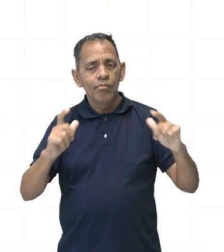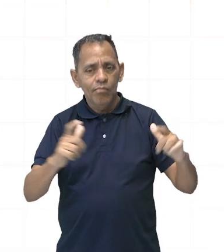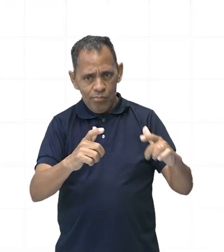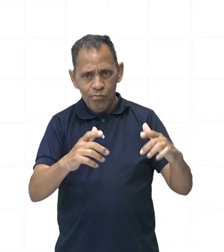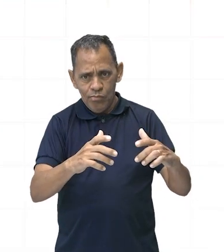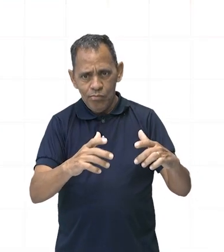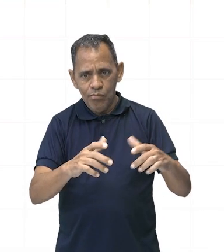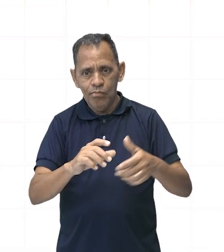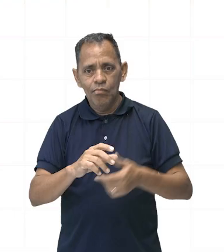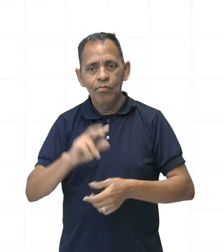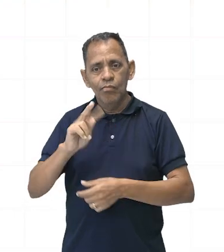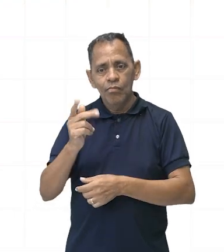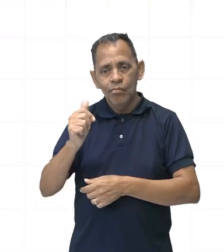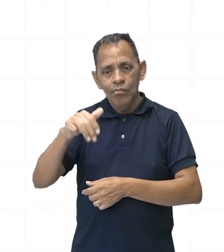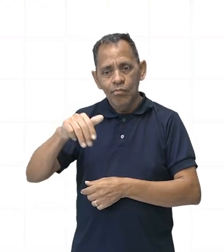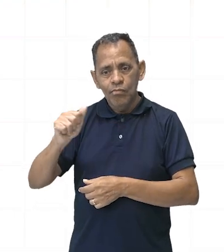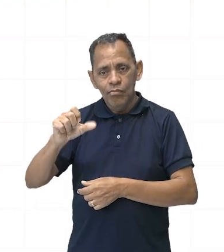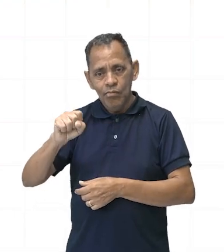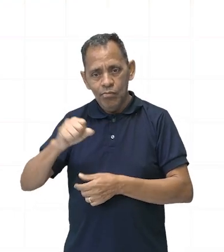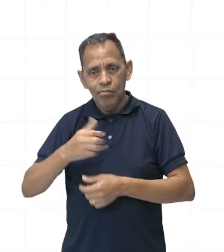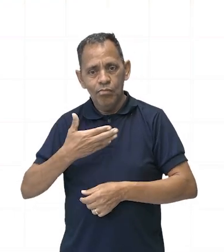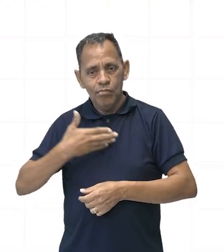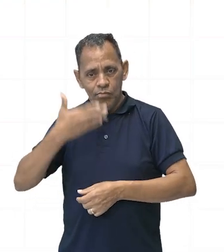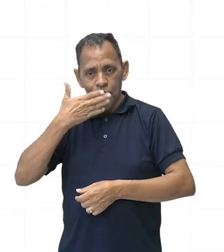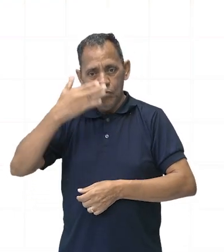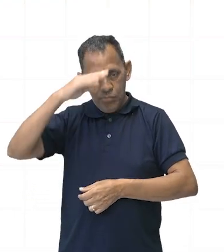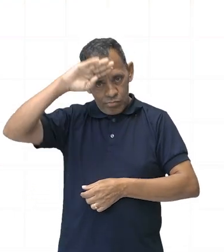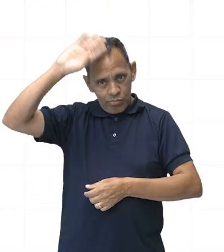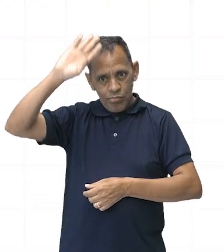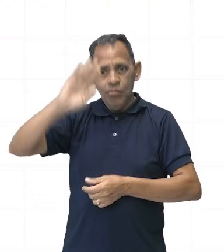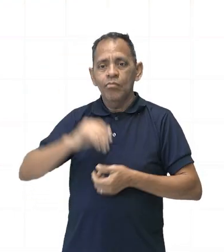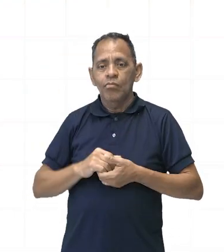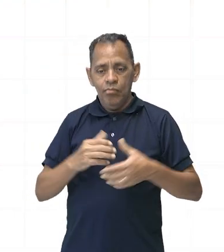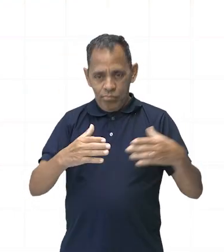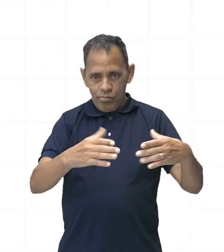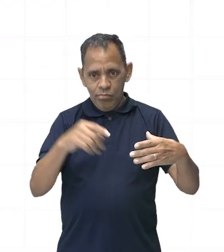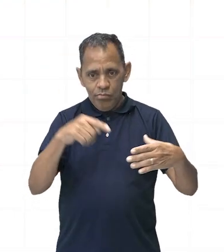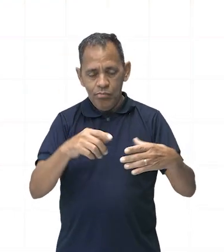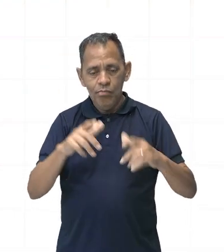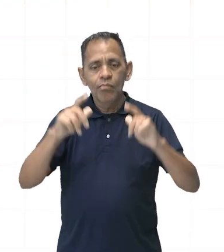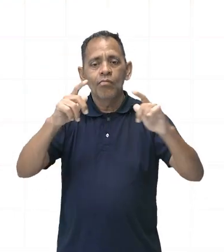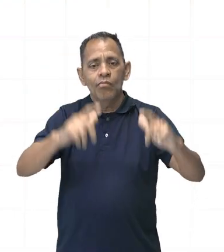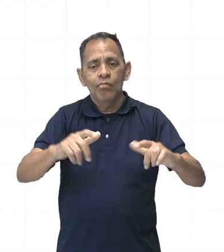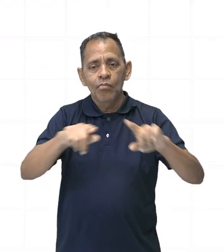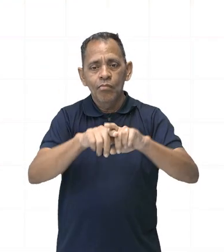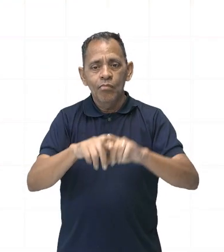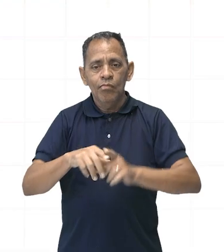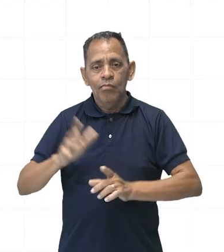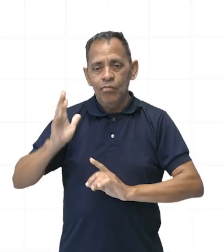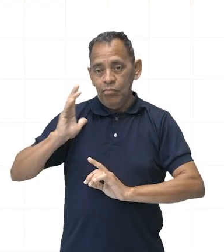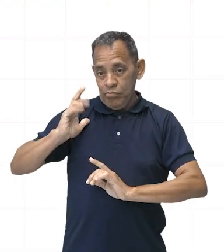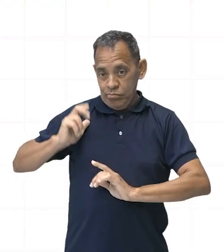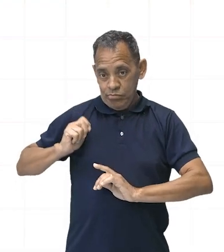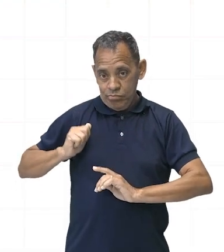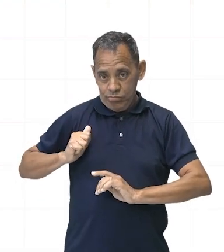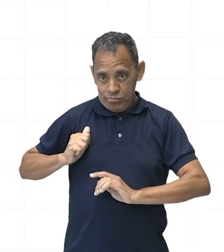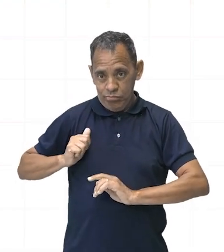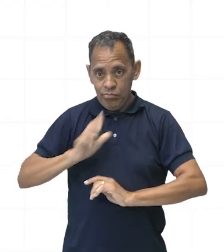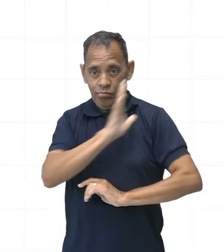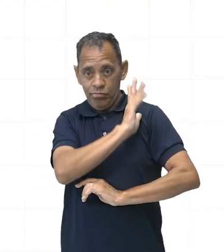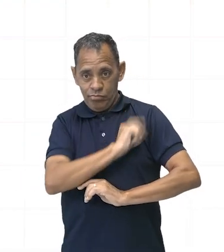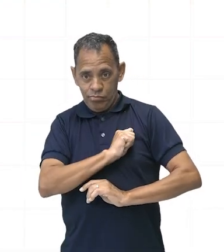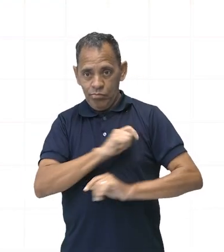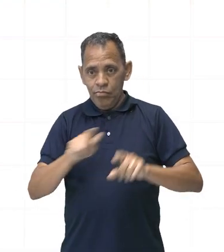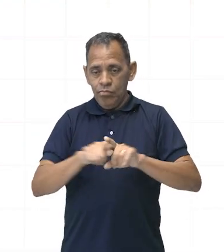um grupo militante islâmico, né, que vai estar aí localizado na região da Palestina e que controla a faixa de